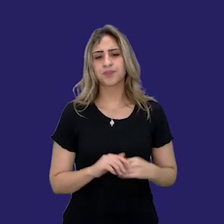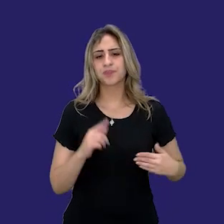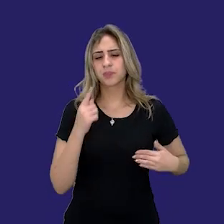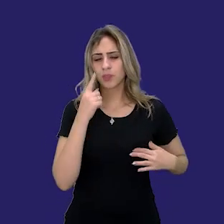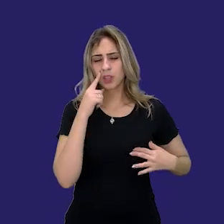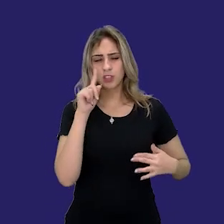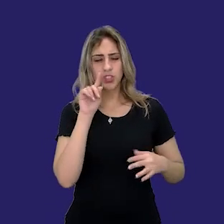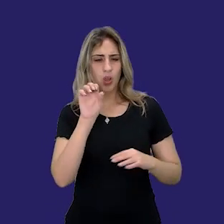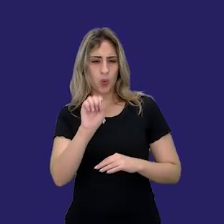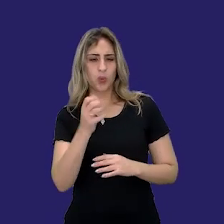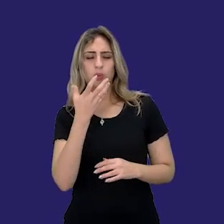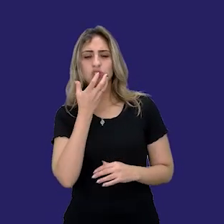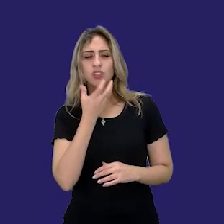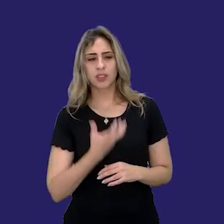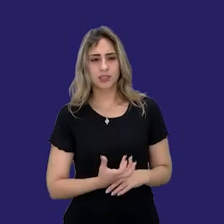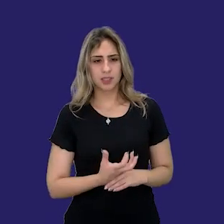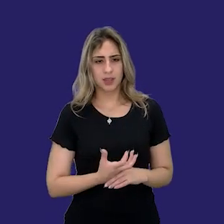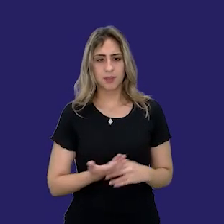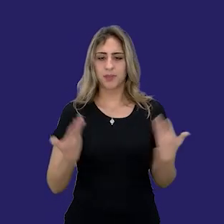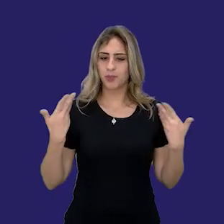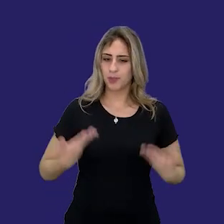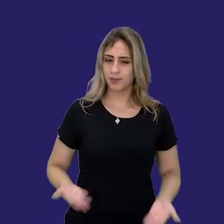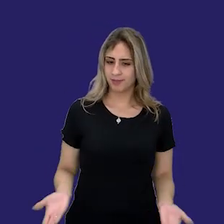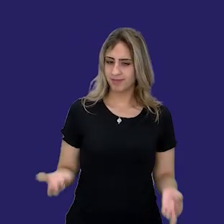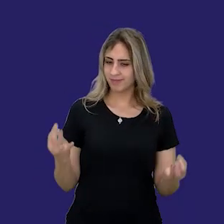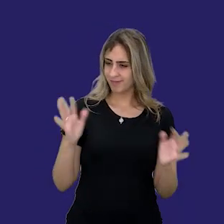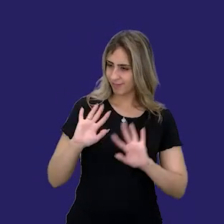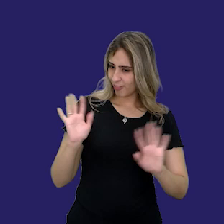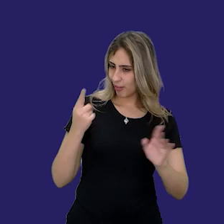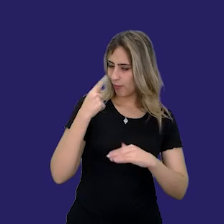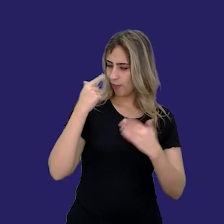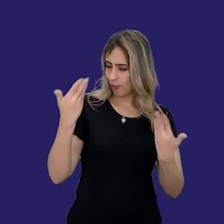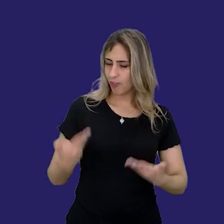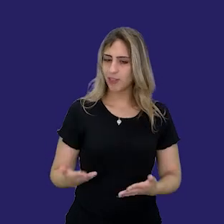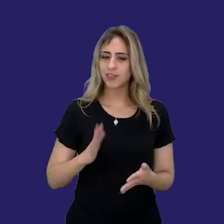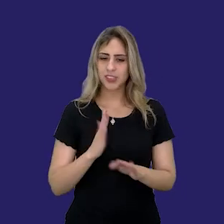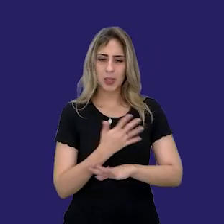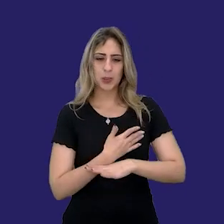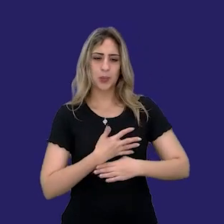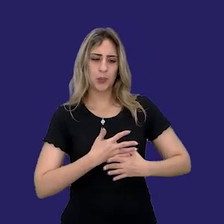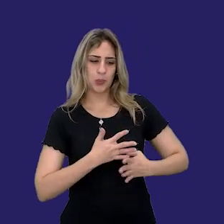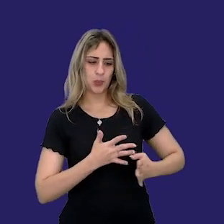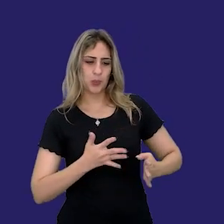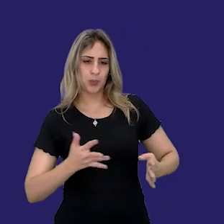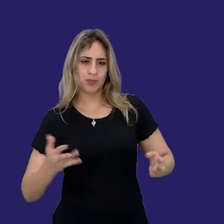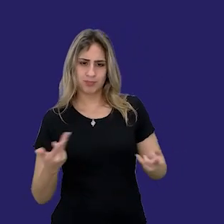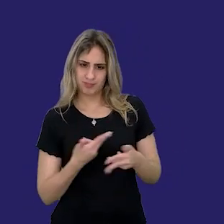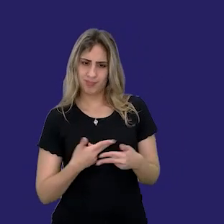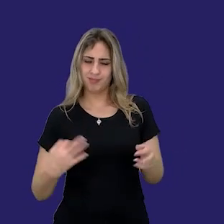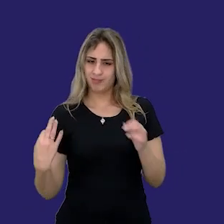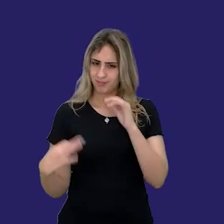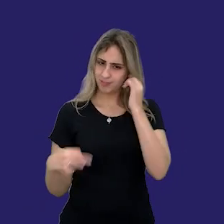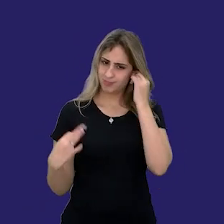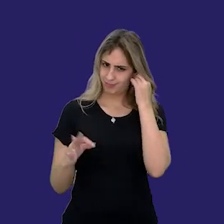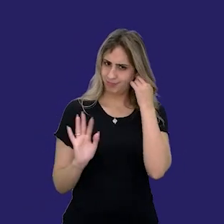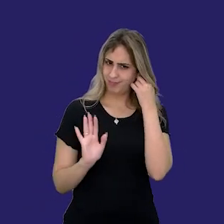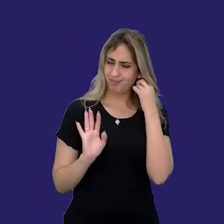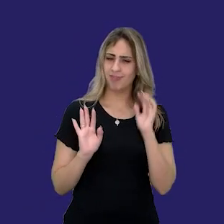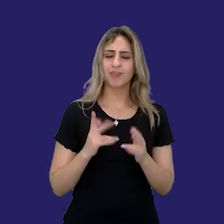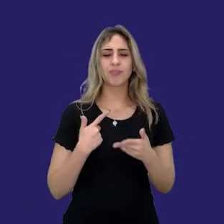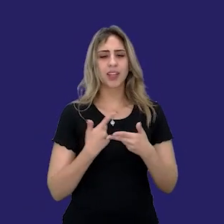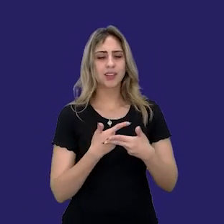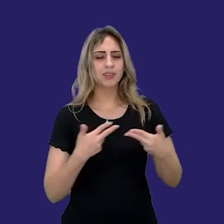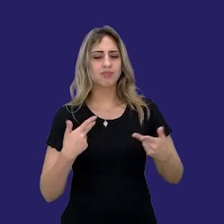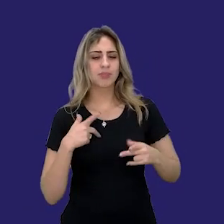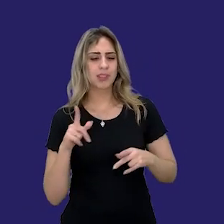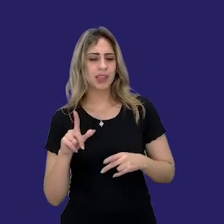dia 8 de dezembro, gente. Nossa, já passou muita coisa, mas